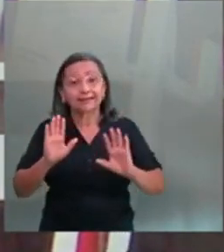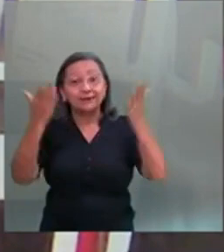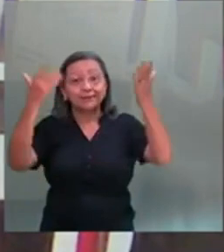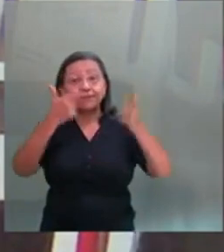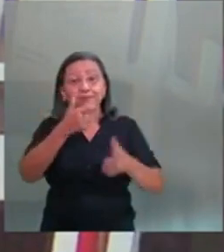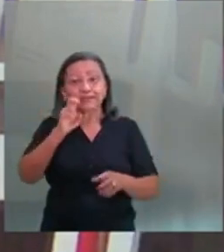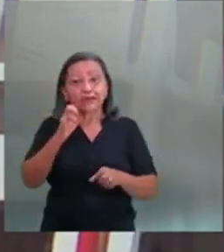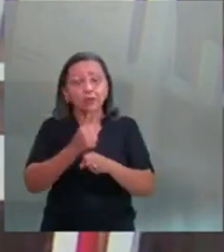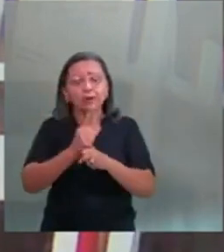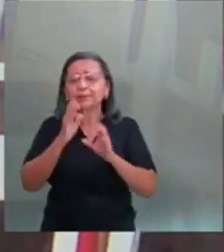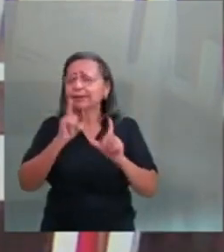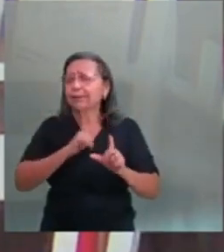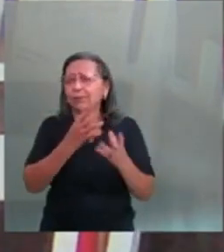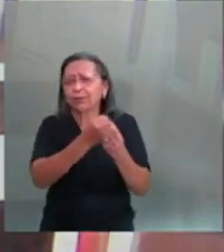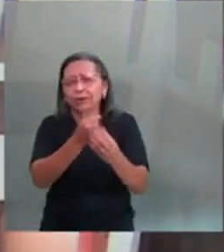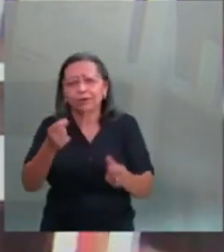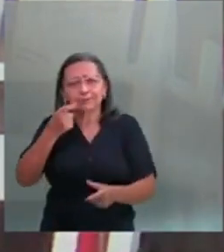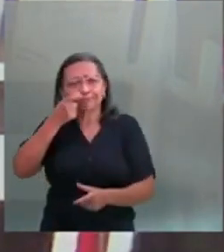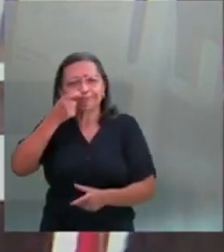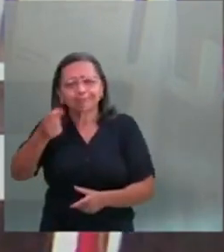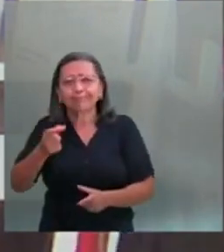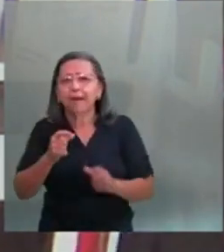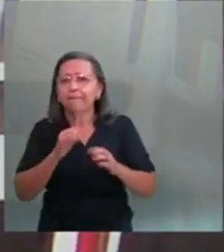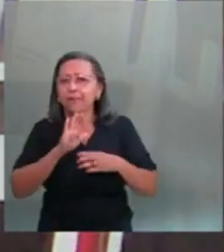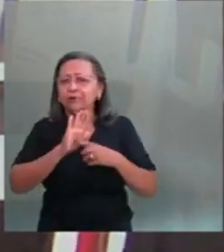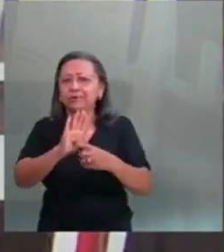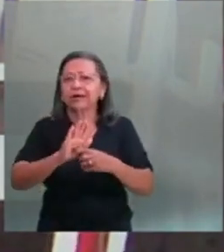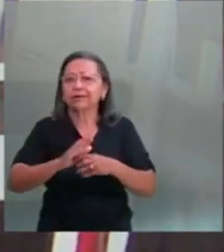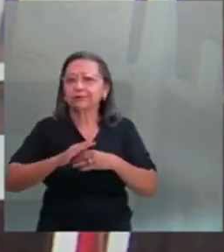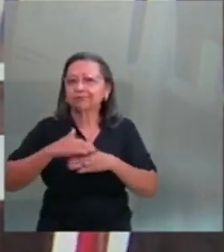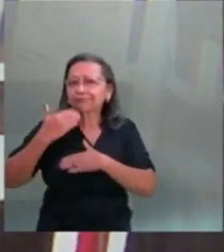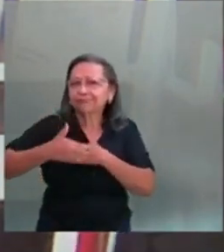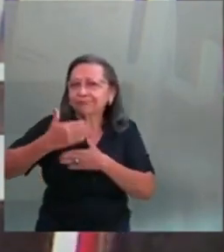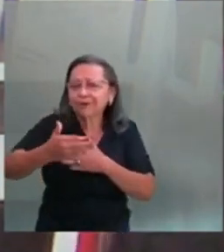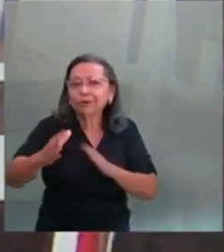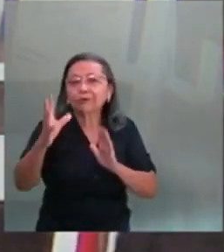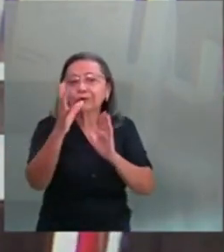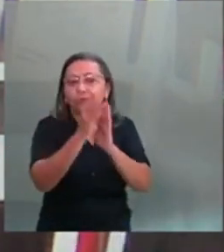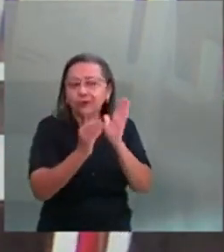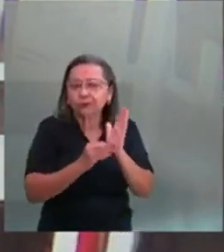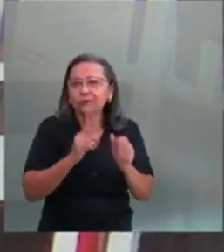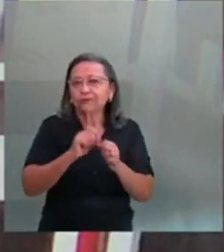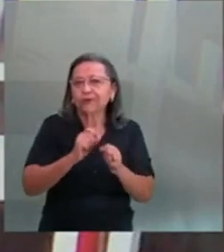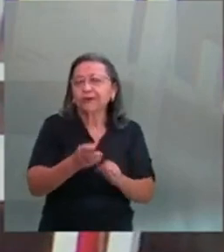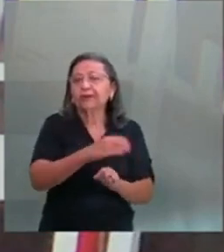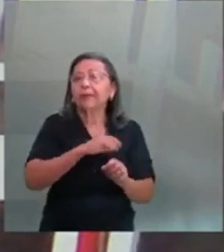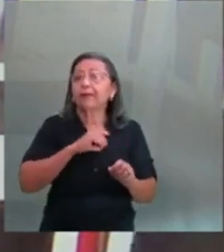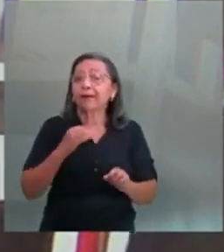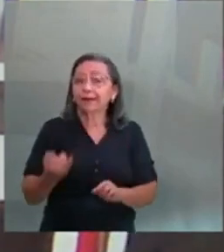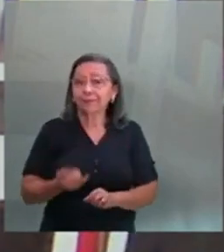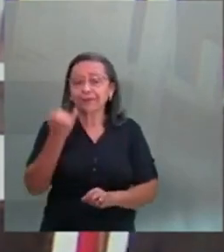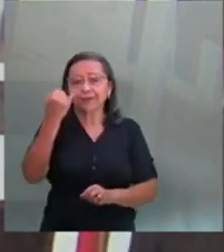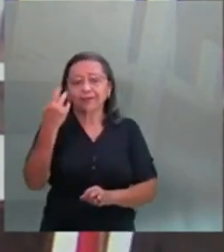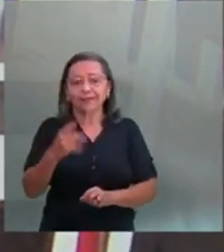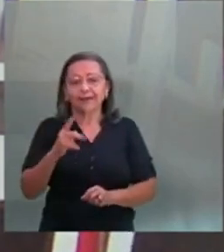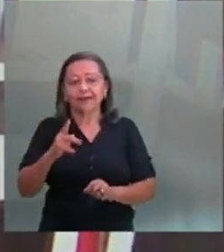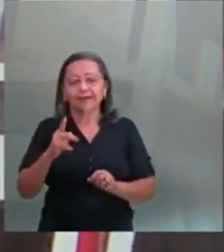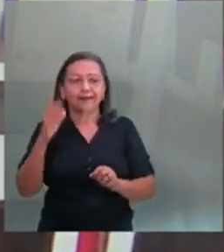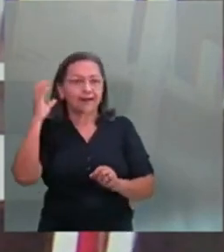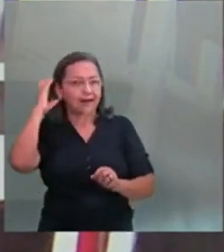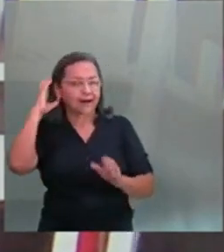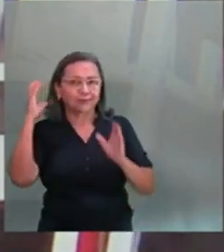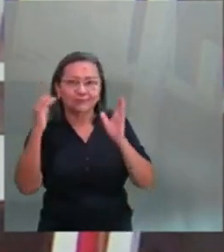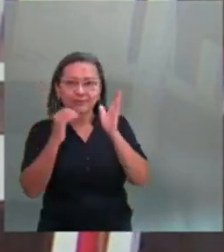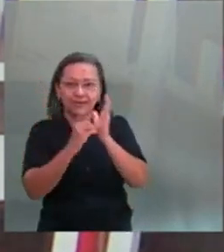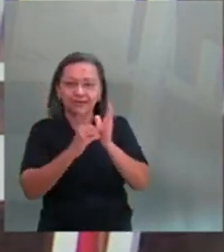já demonstrando numa linha do tempo os conteúdos produzidos e a relevância da Rádio Senado e